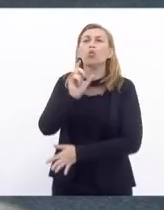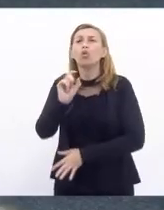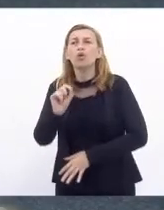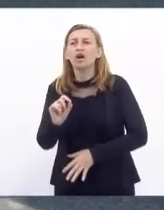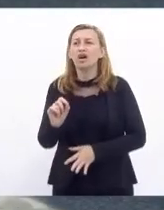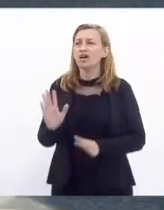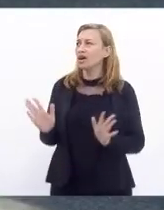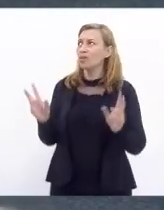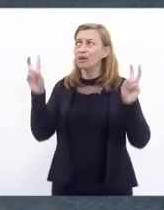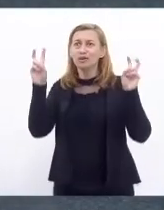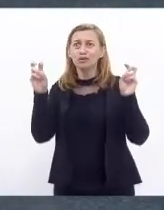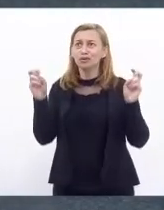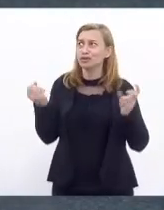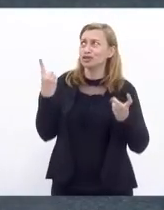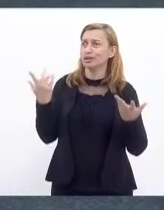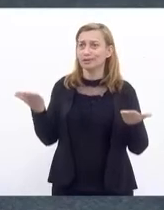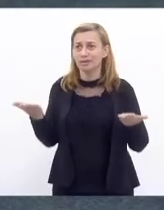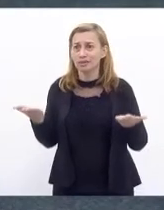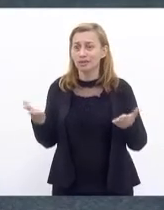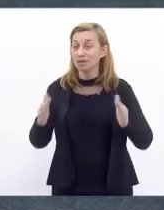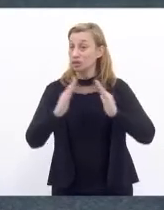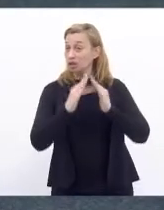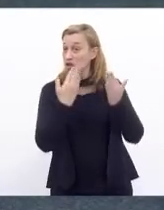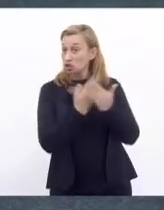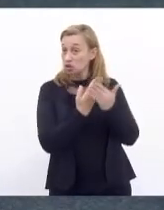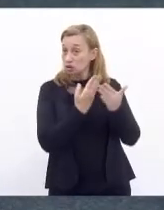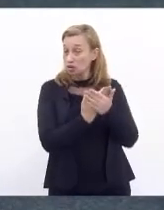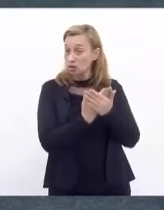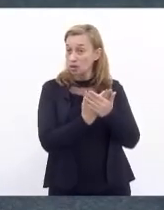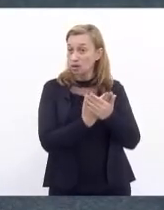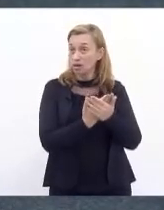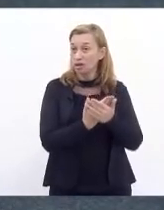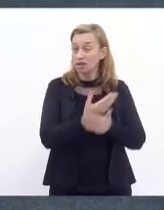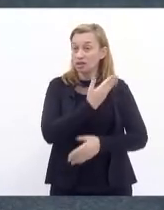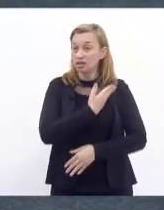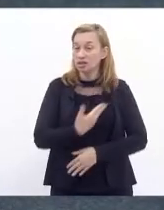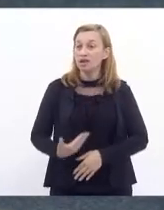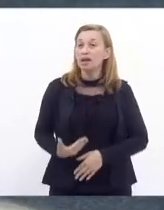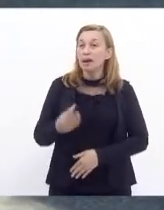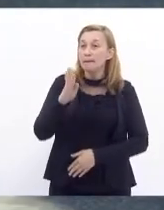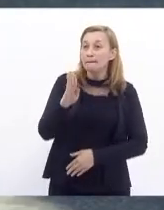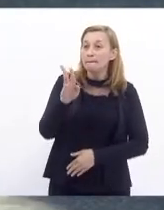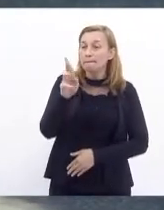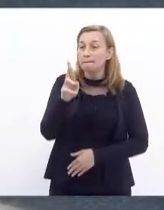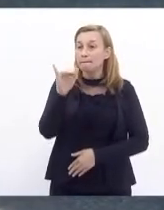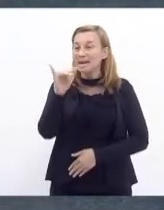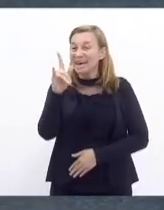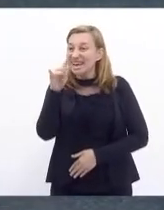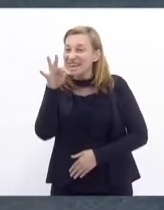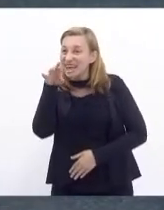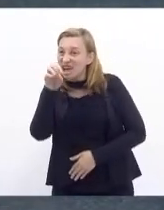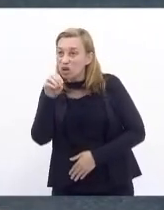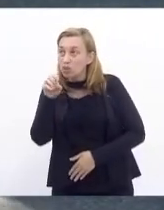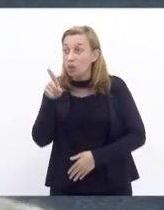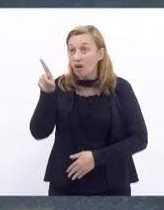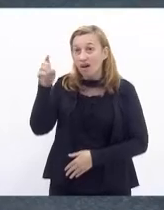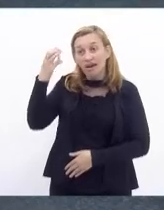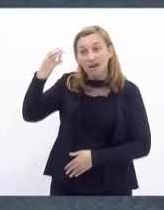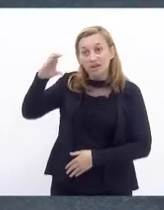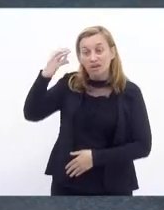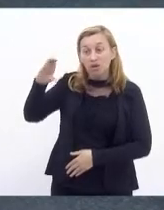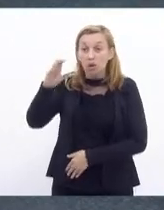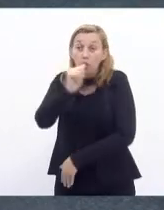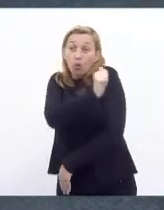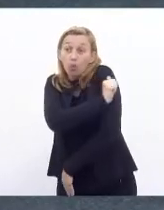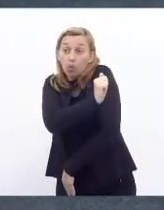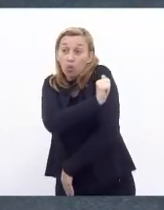fato inusitado. No Colégio Estadual Brigadeiro Castrioto, em Niterói, os